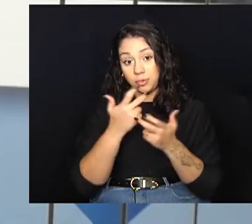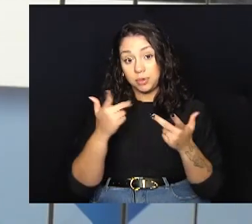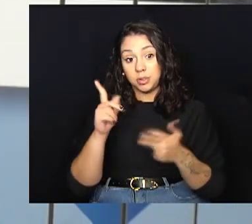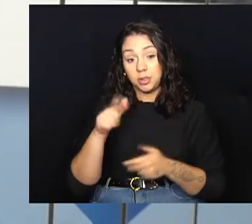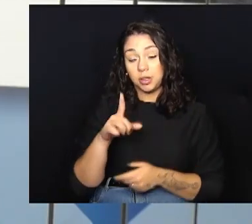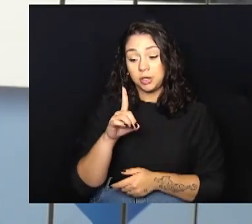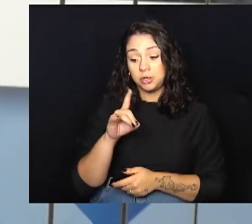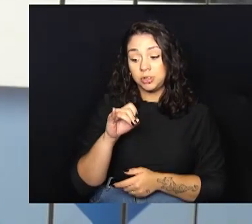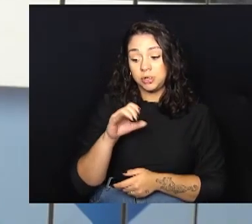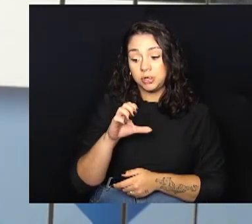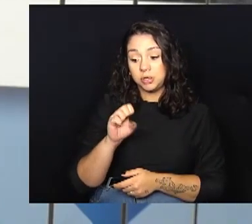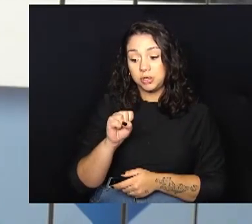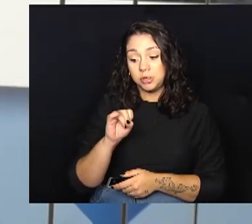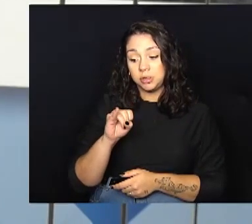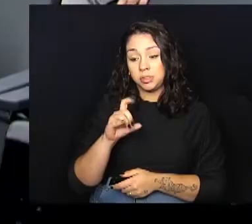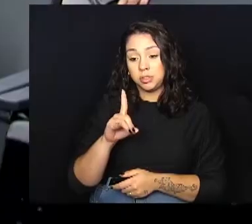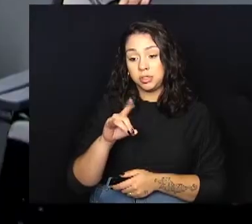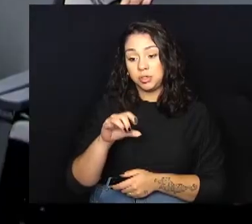categoria